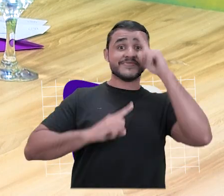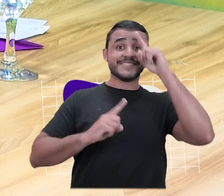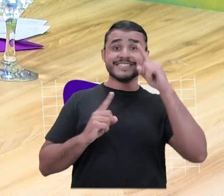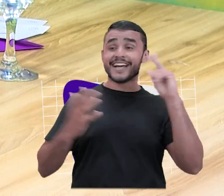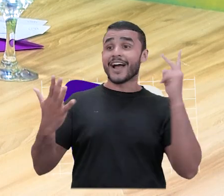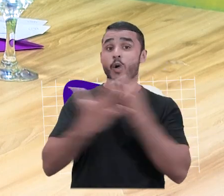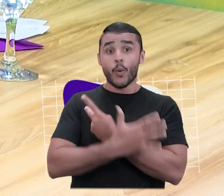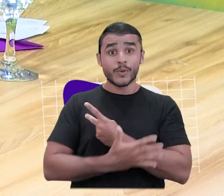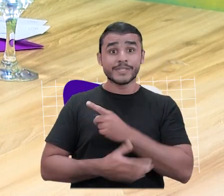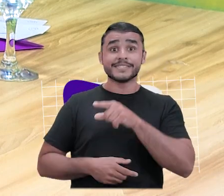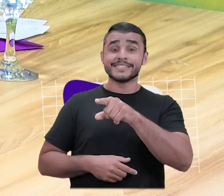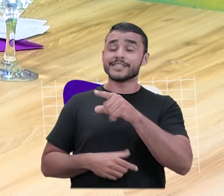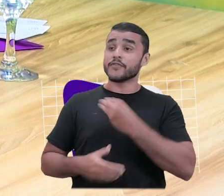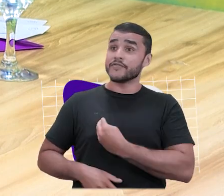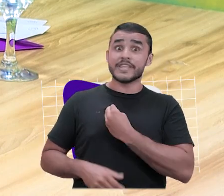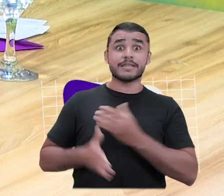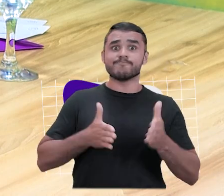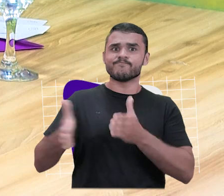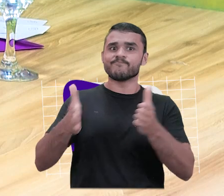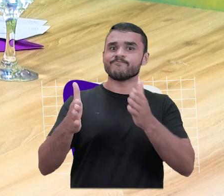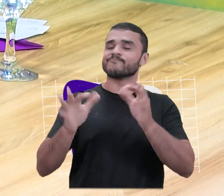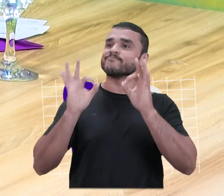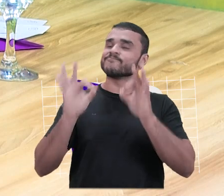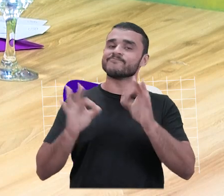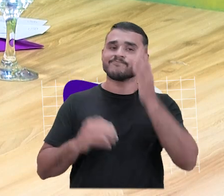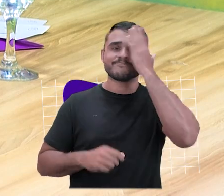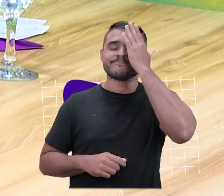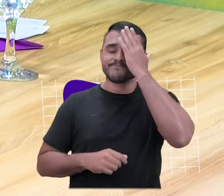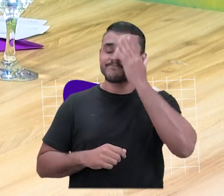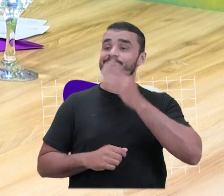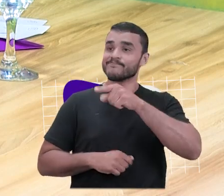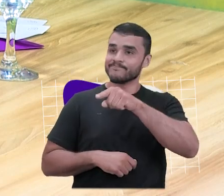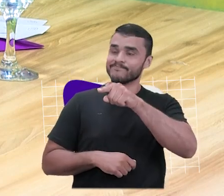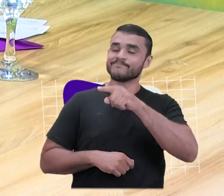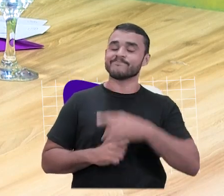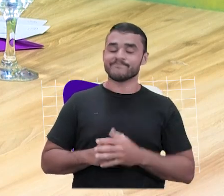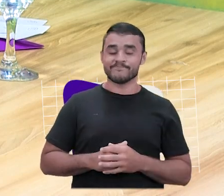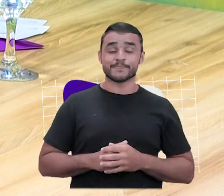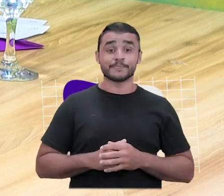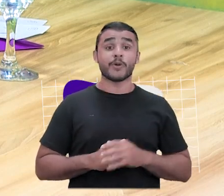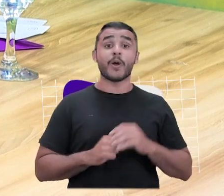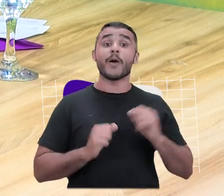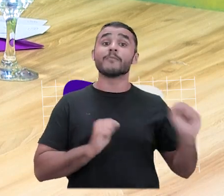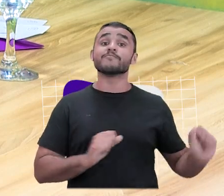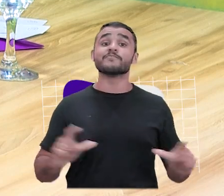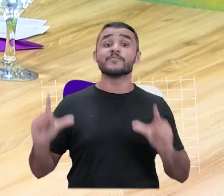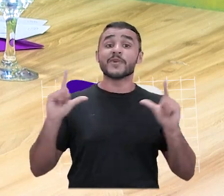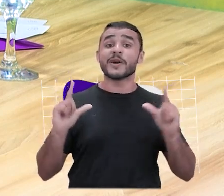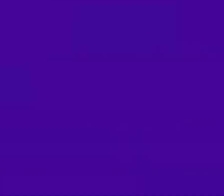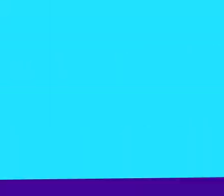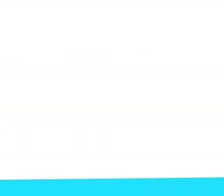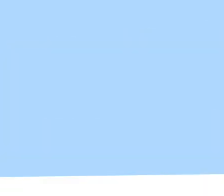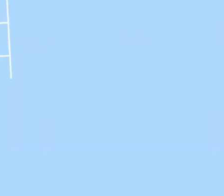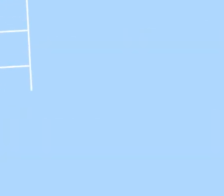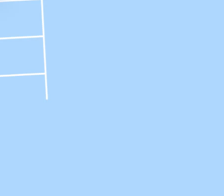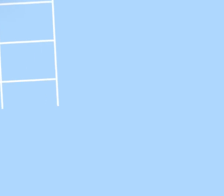volta, né? Tá na segunda volta. E aqui a gente tem um quadro que se chama Pergunta